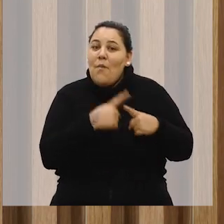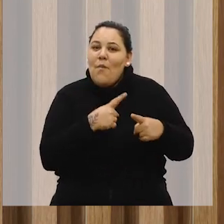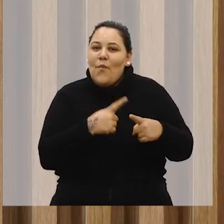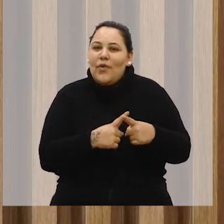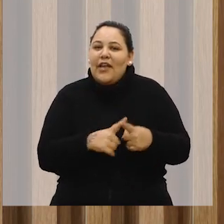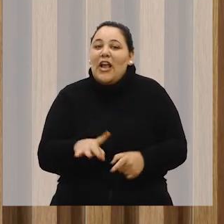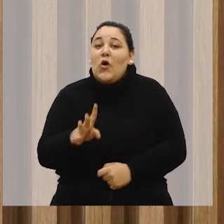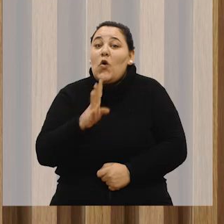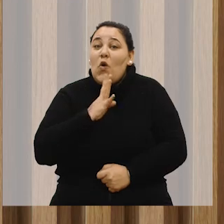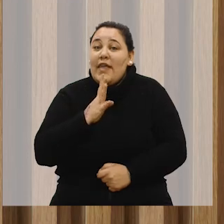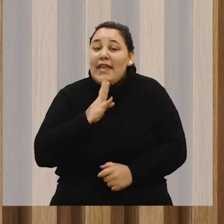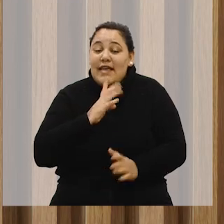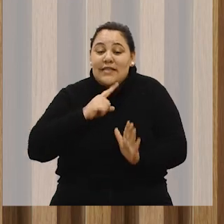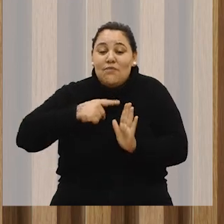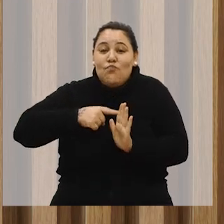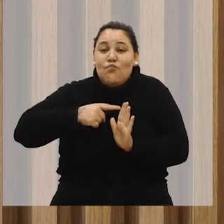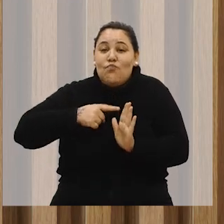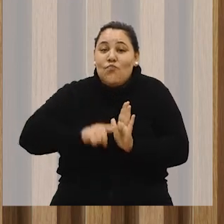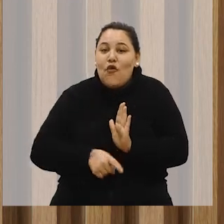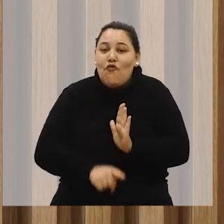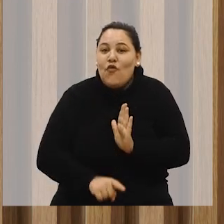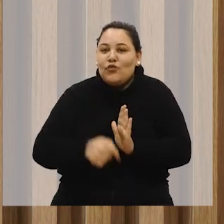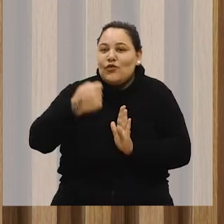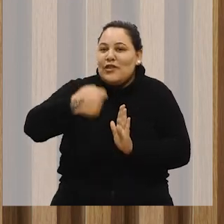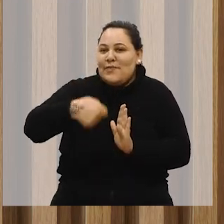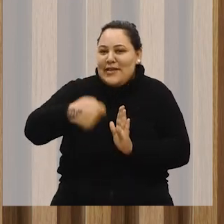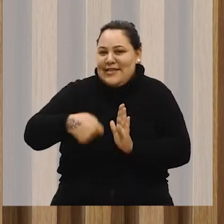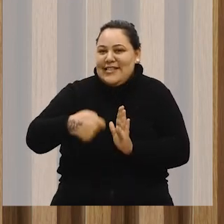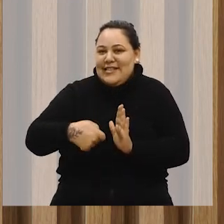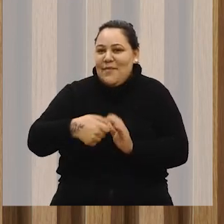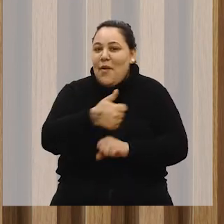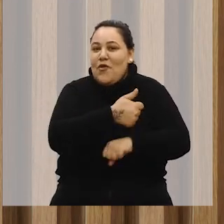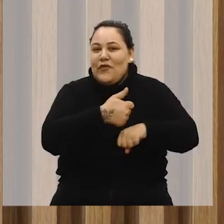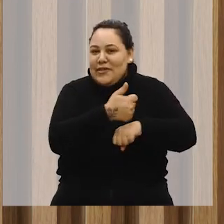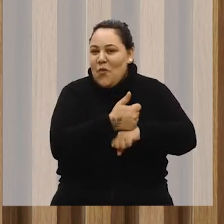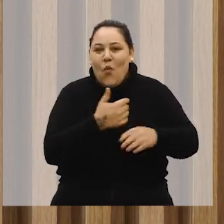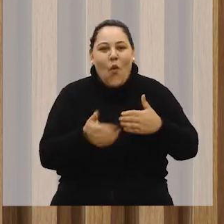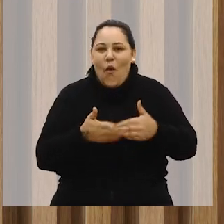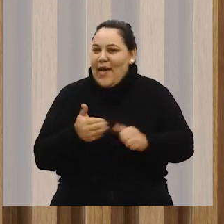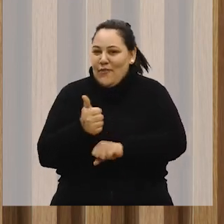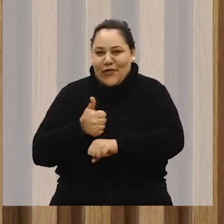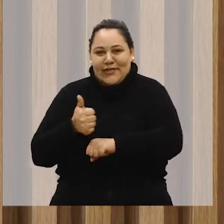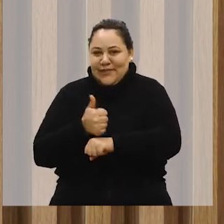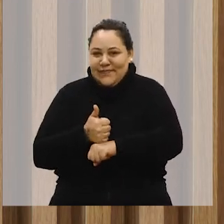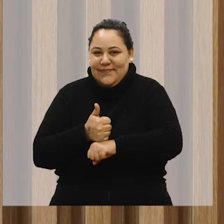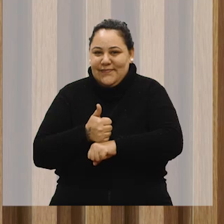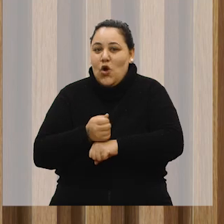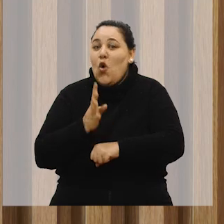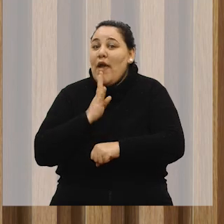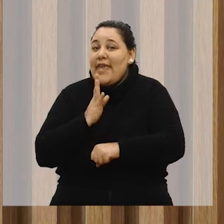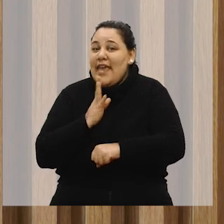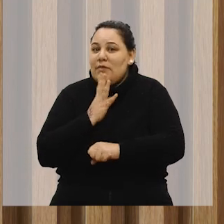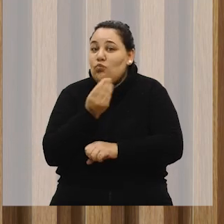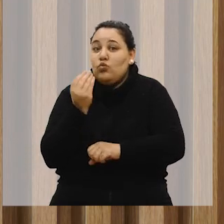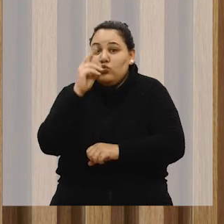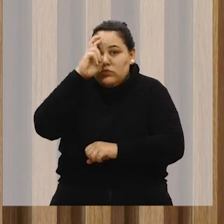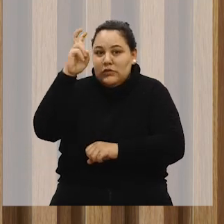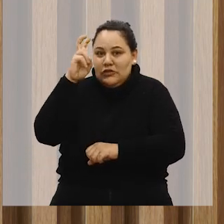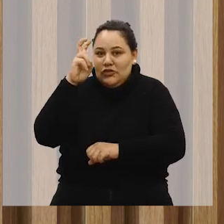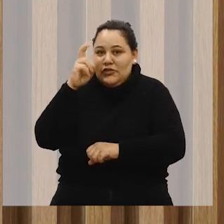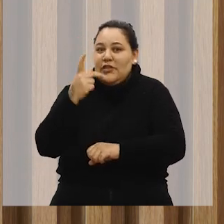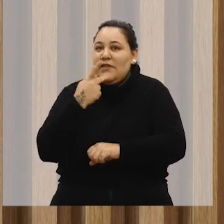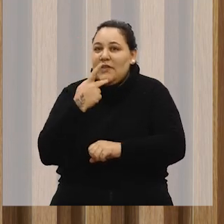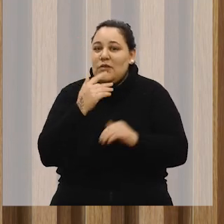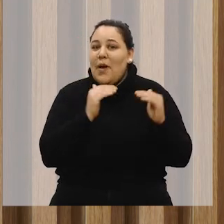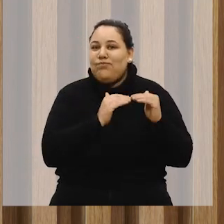muito o que é necessário para aquele cargo, seja o cargo que for. E aí faço até uma equiparação, né?